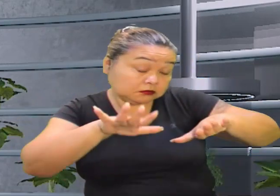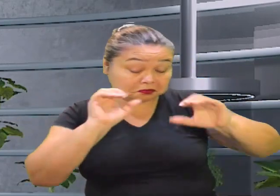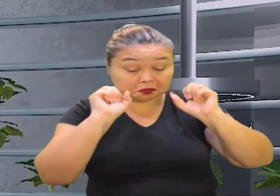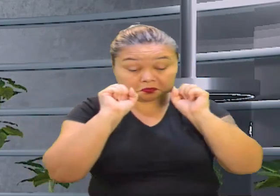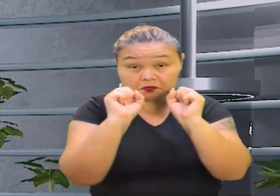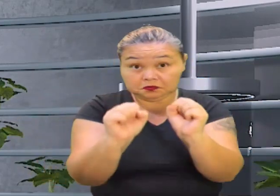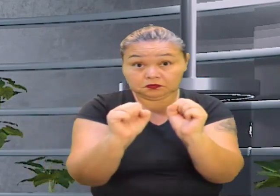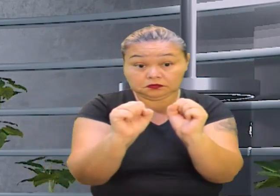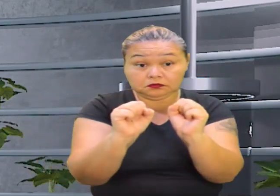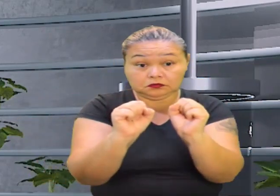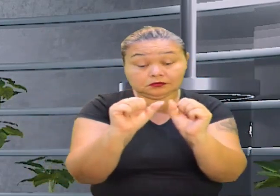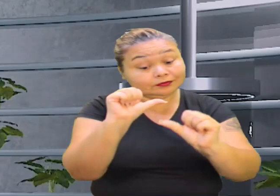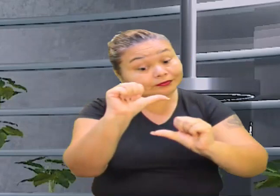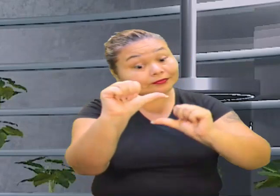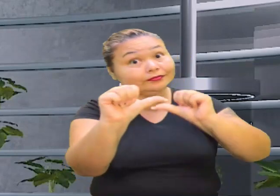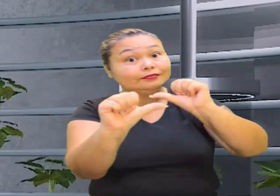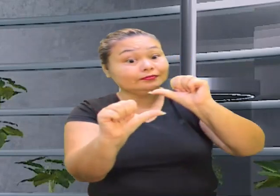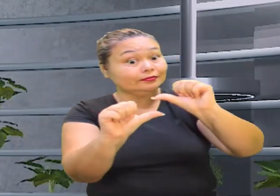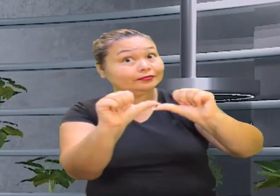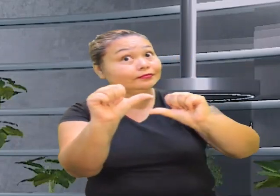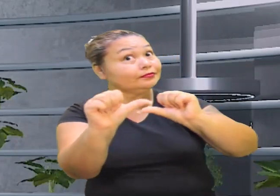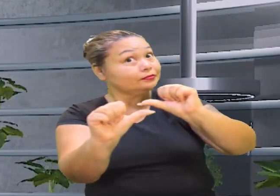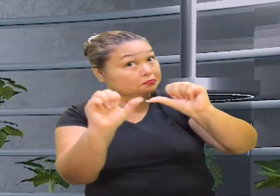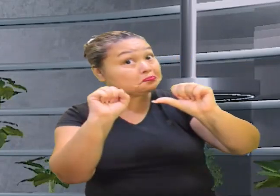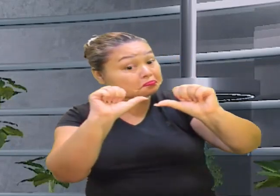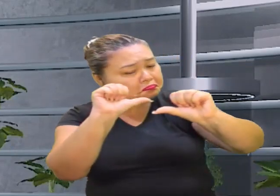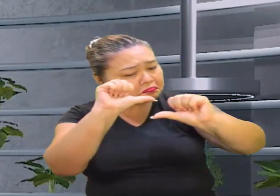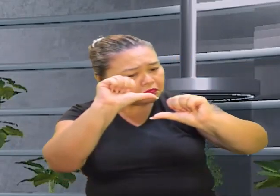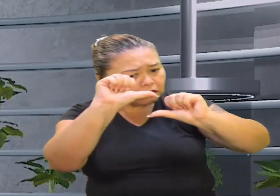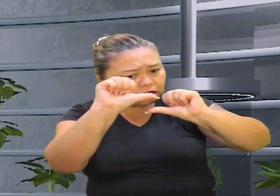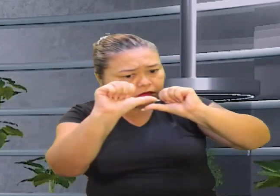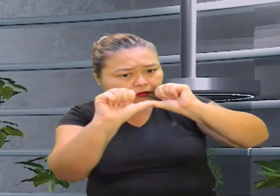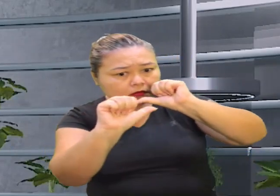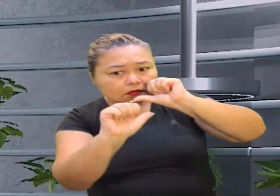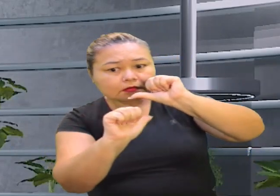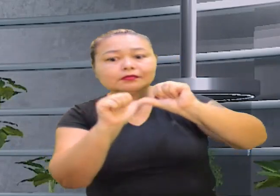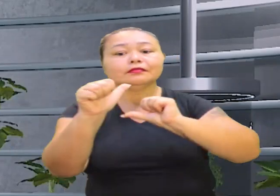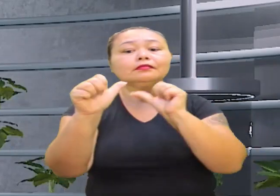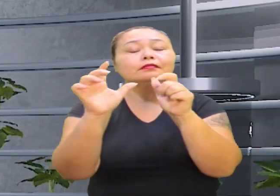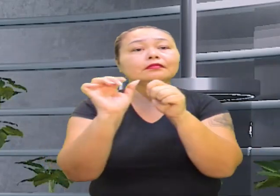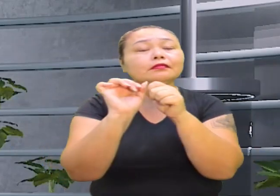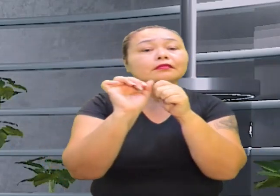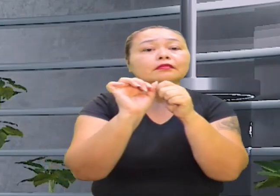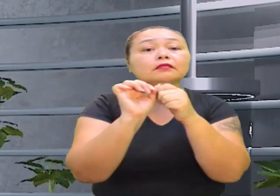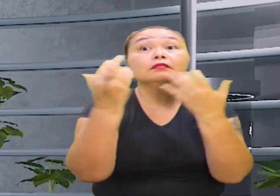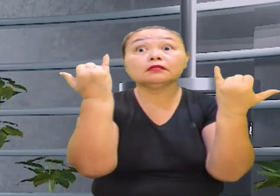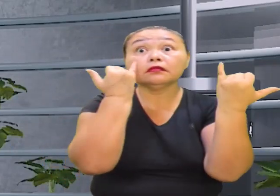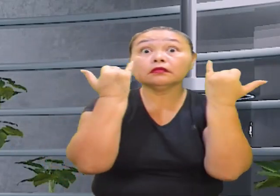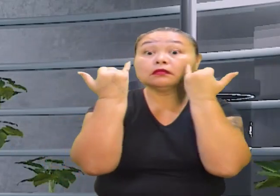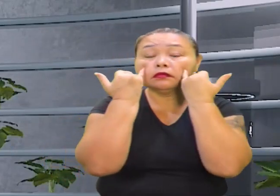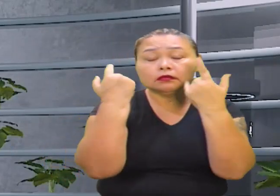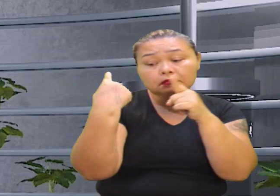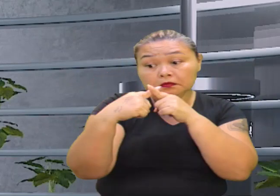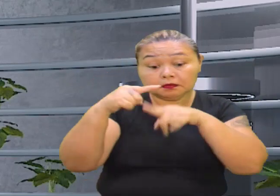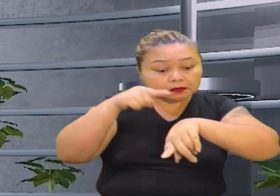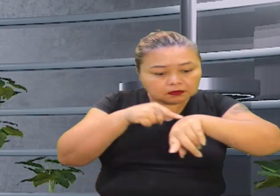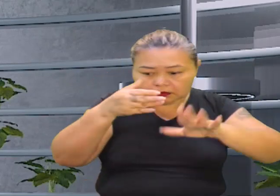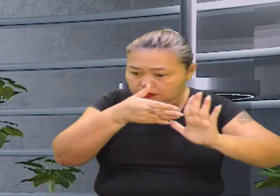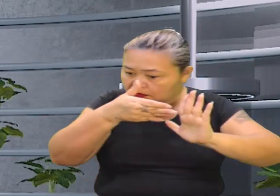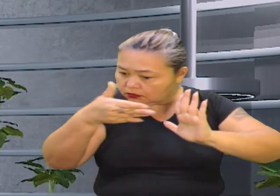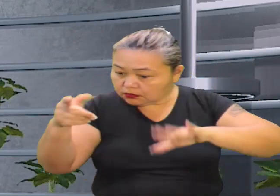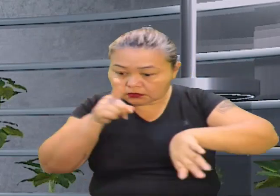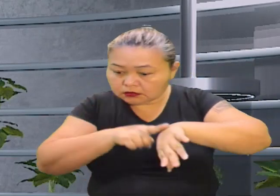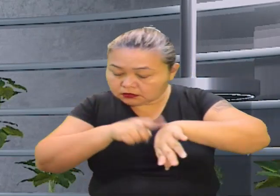pode alterar no sentido que são informações que naquele determinado período de